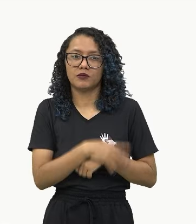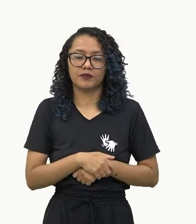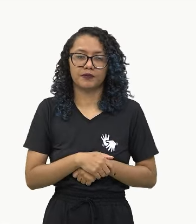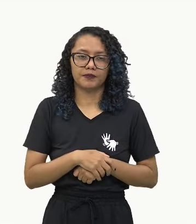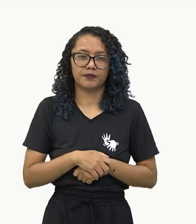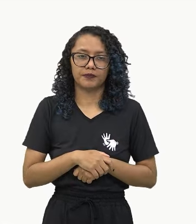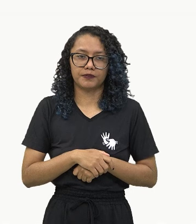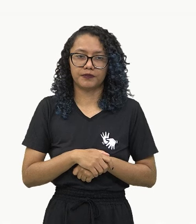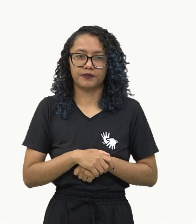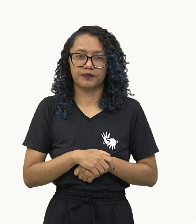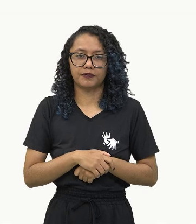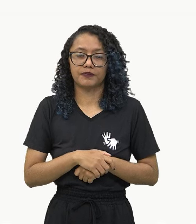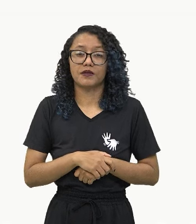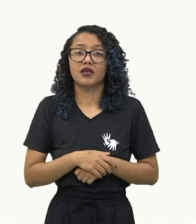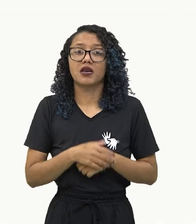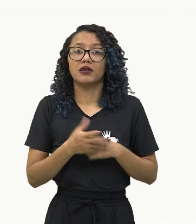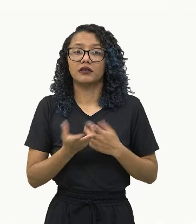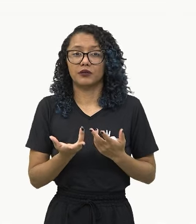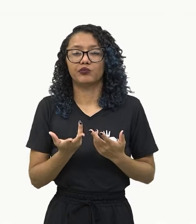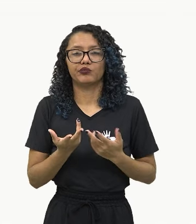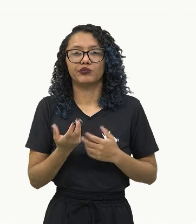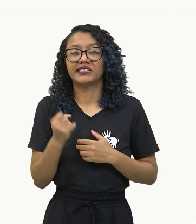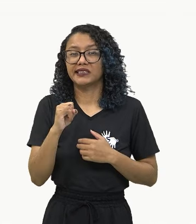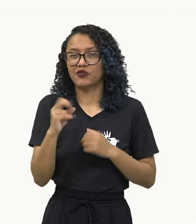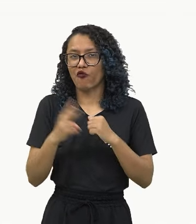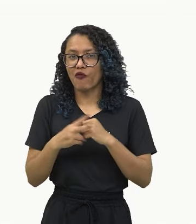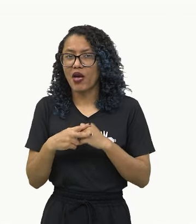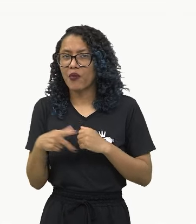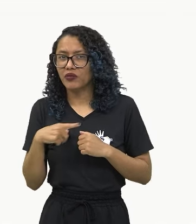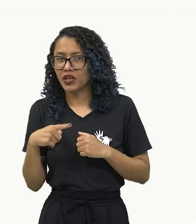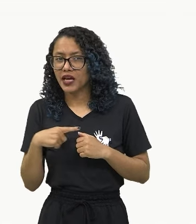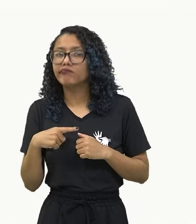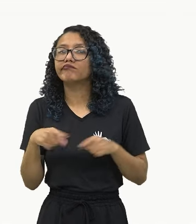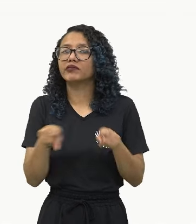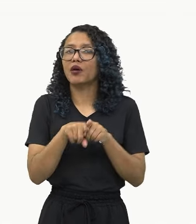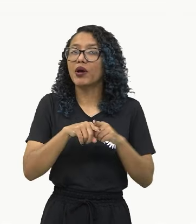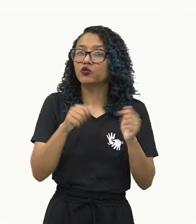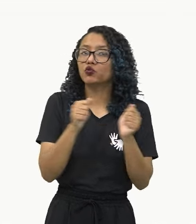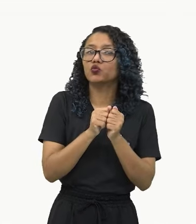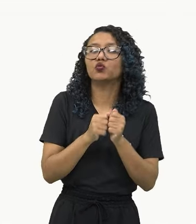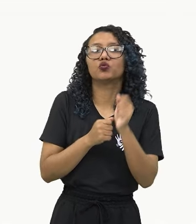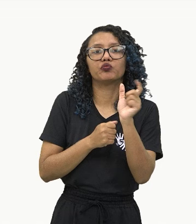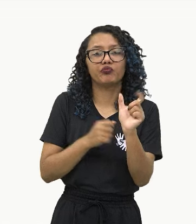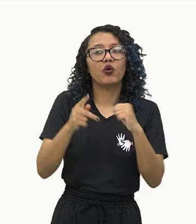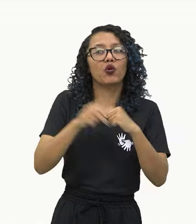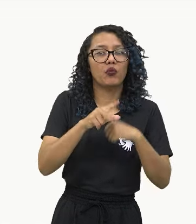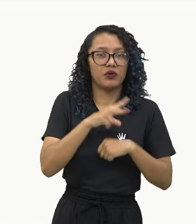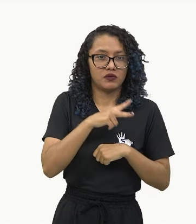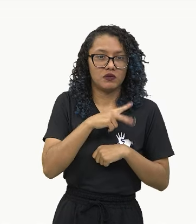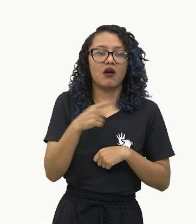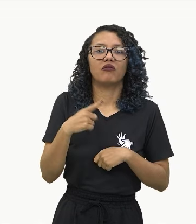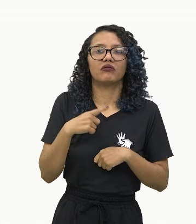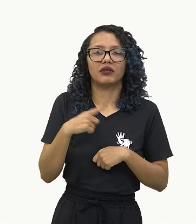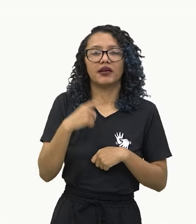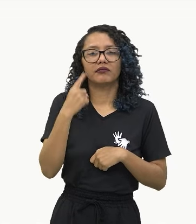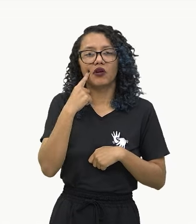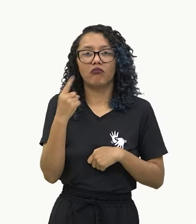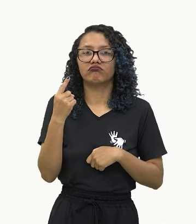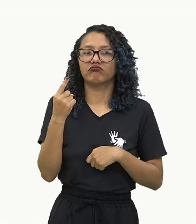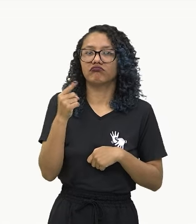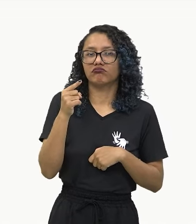a gente tem sempre a presença desses pronomes pessoais. Eu, tu, ele, você, que